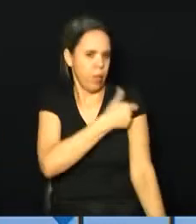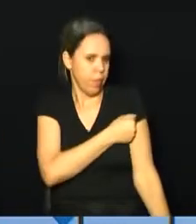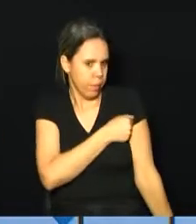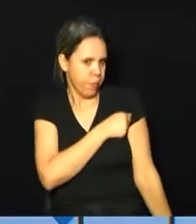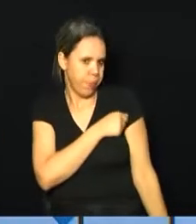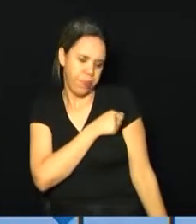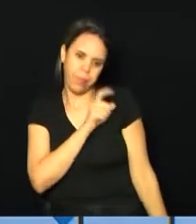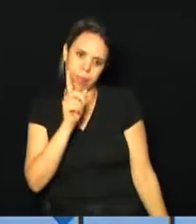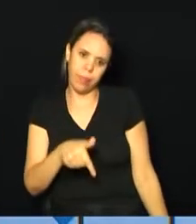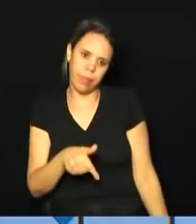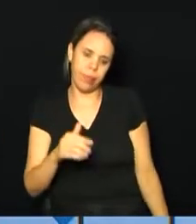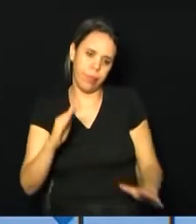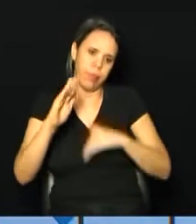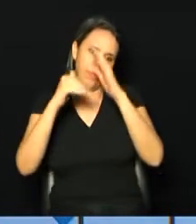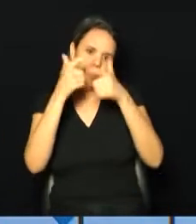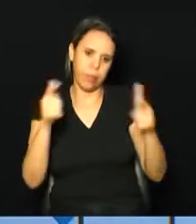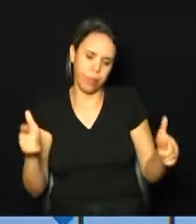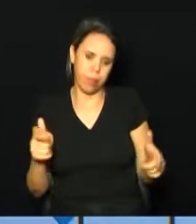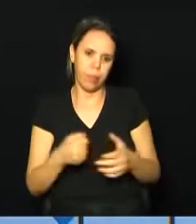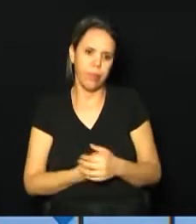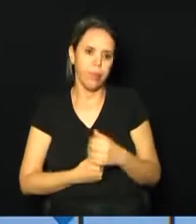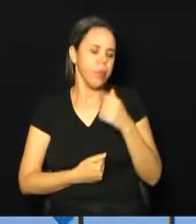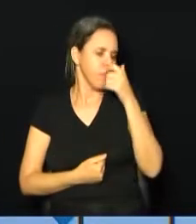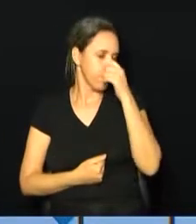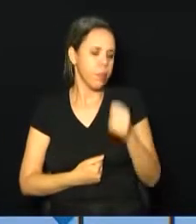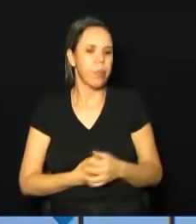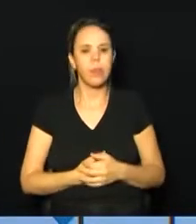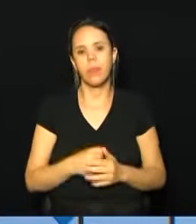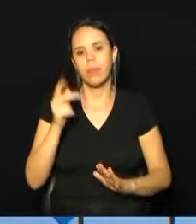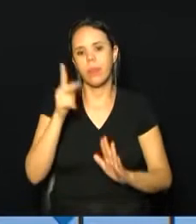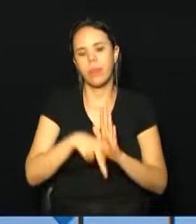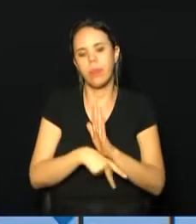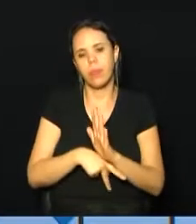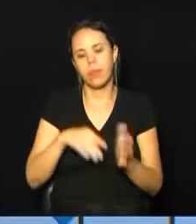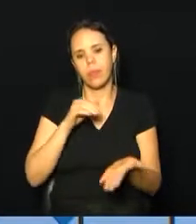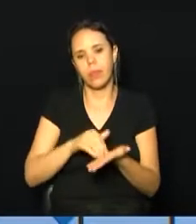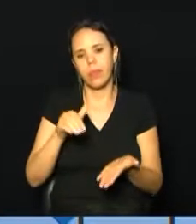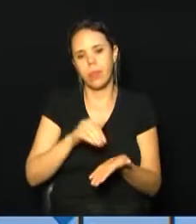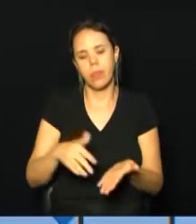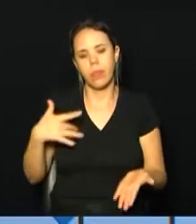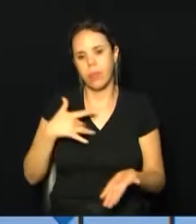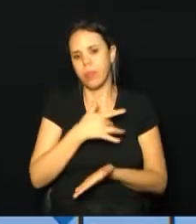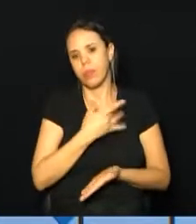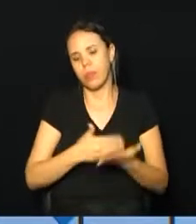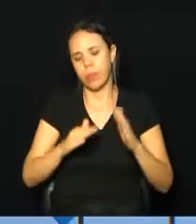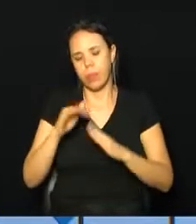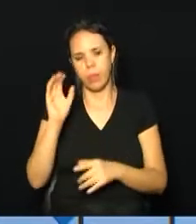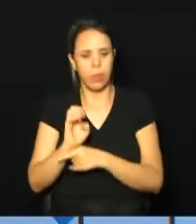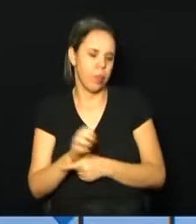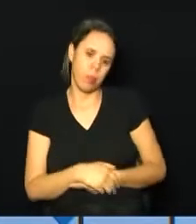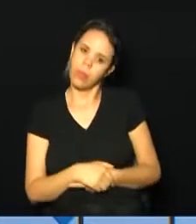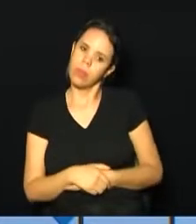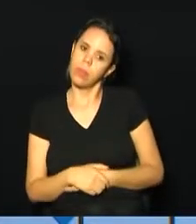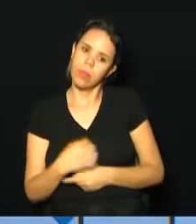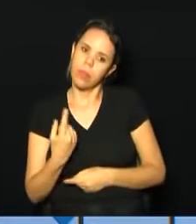vacinação, ela avança, inclusive com o projeto entre a Secretaria de Saúde e as escolas estaduais, em